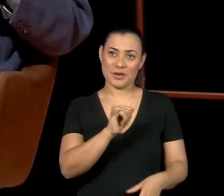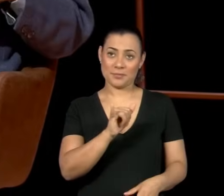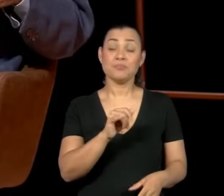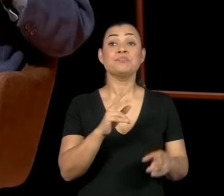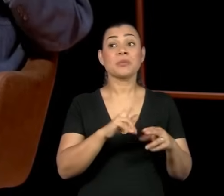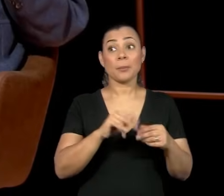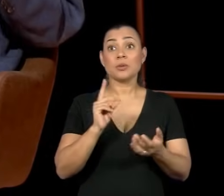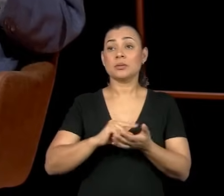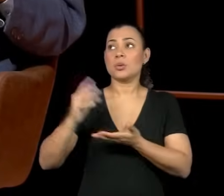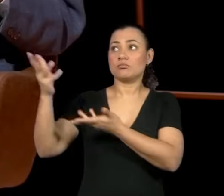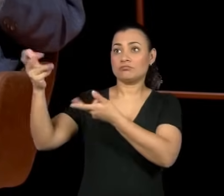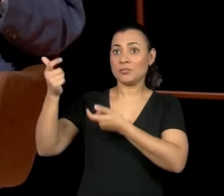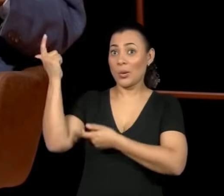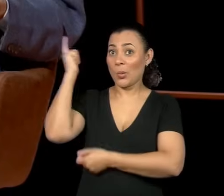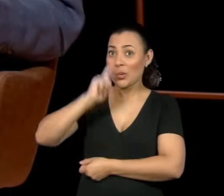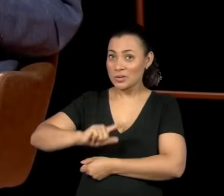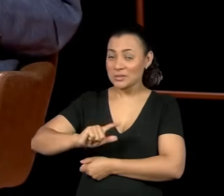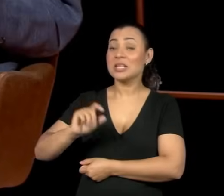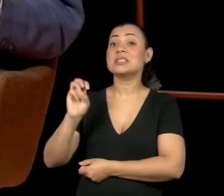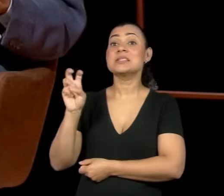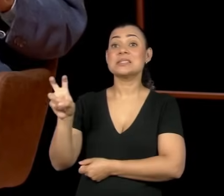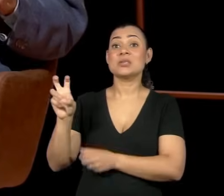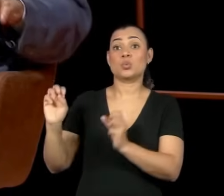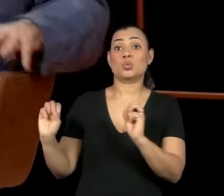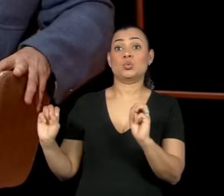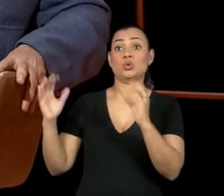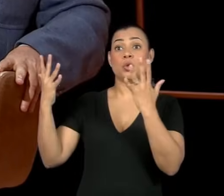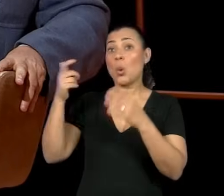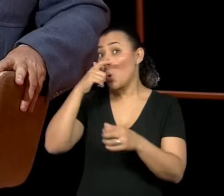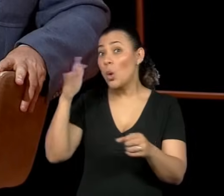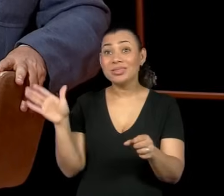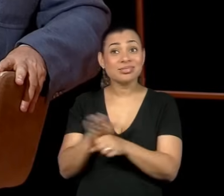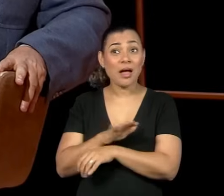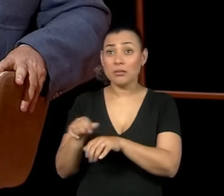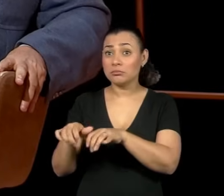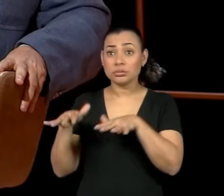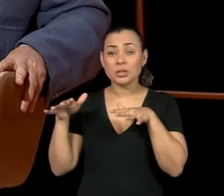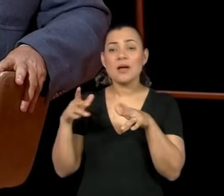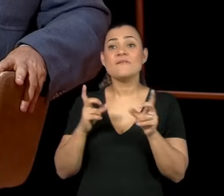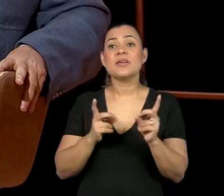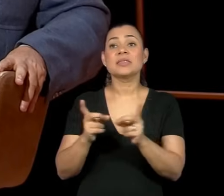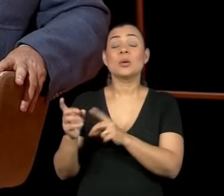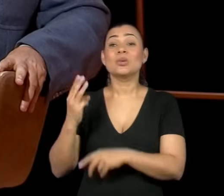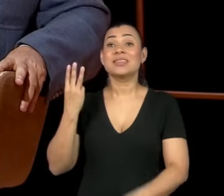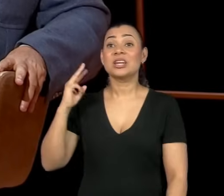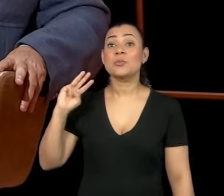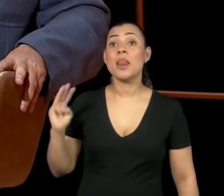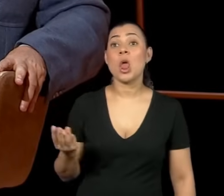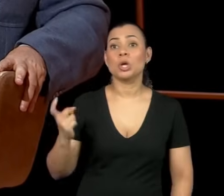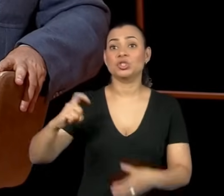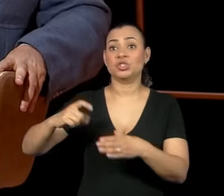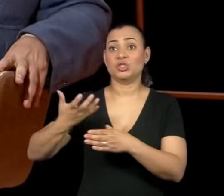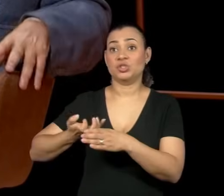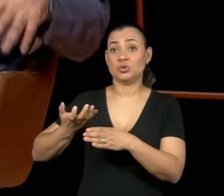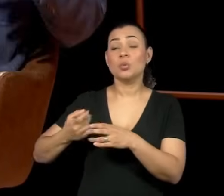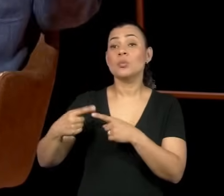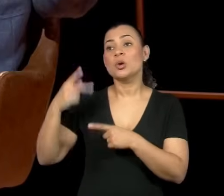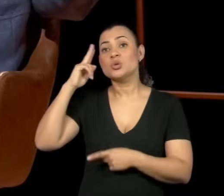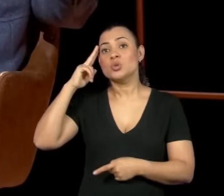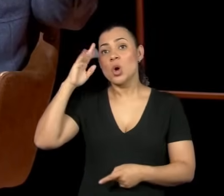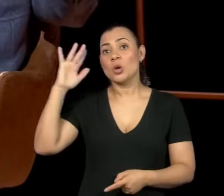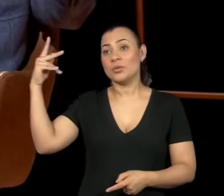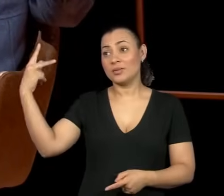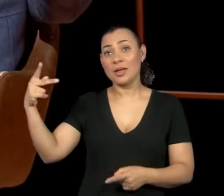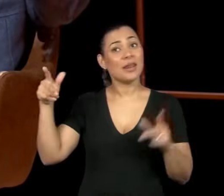o Julio, fizemos 5 shows com lotação esgotada, venderam 3 milhões de discos, que o sonho do Julio é ser